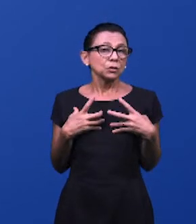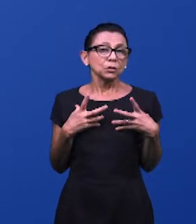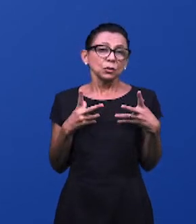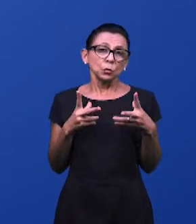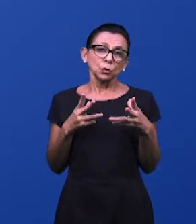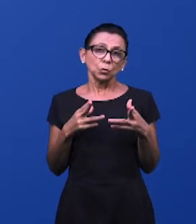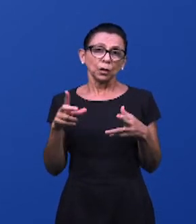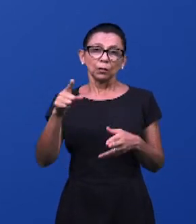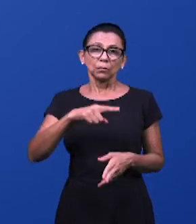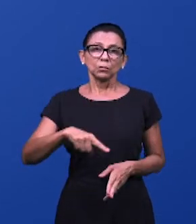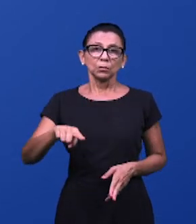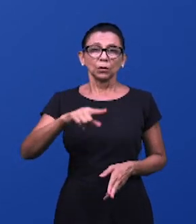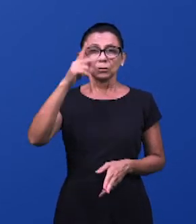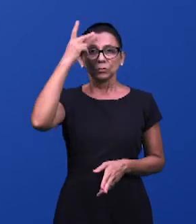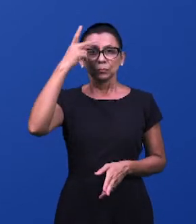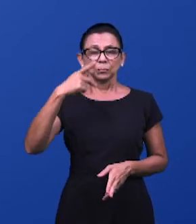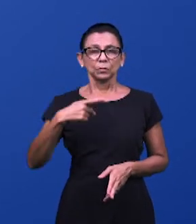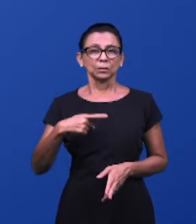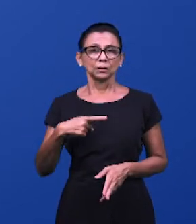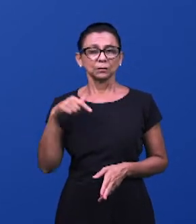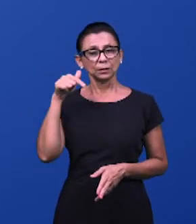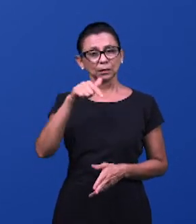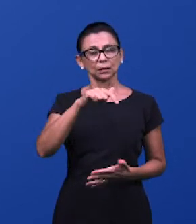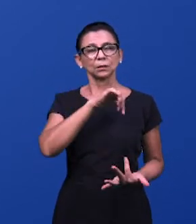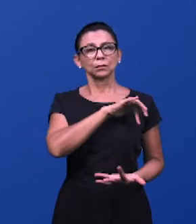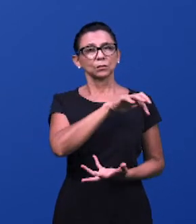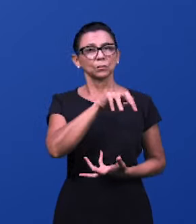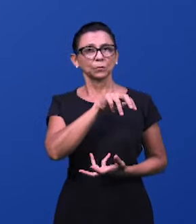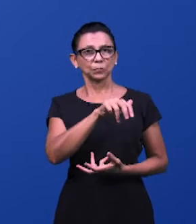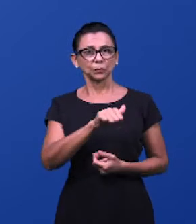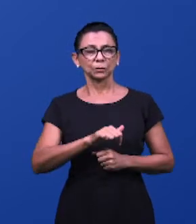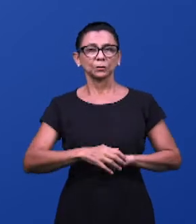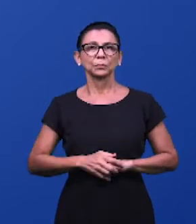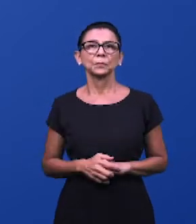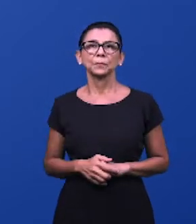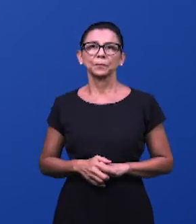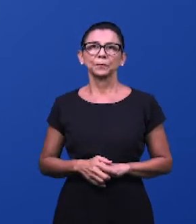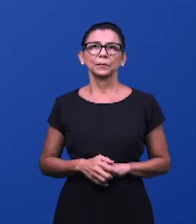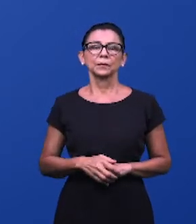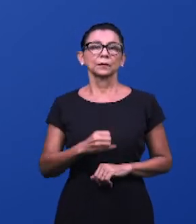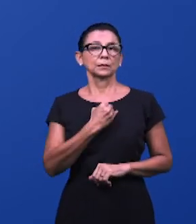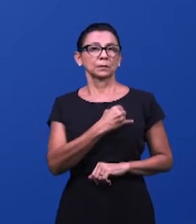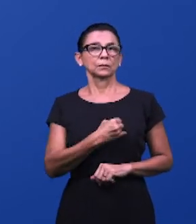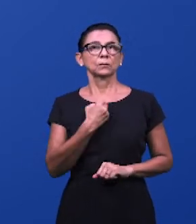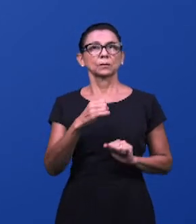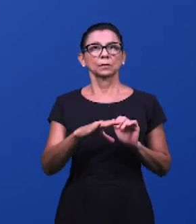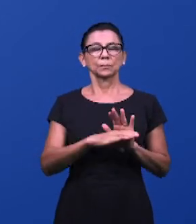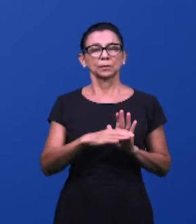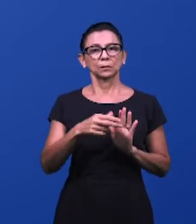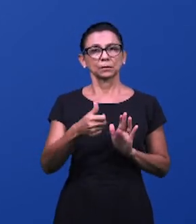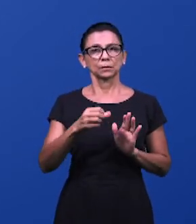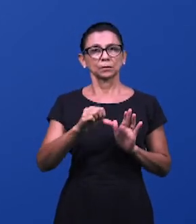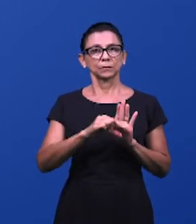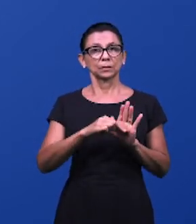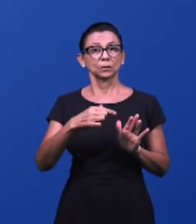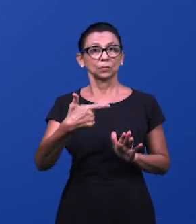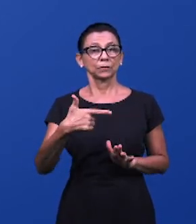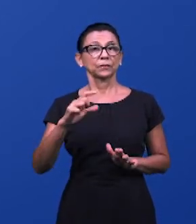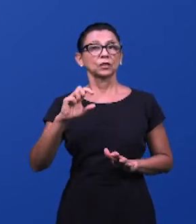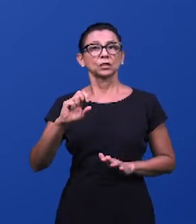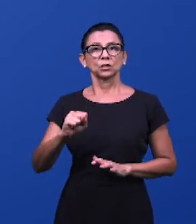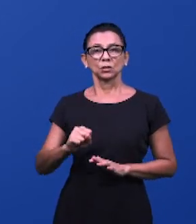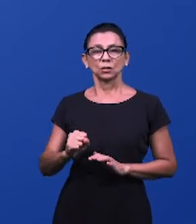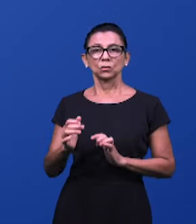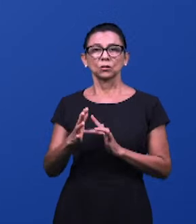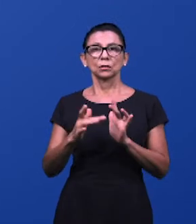experimentamos na nossa passagem aqui por esta vida. E também é possível perceber em João 19:28, quando ele